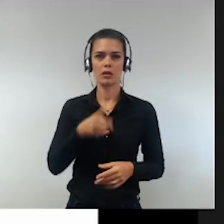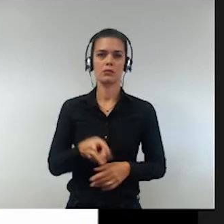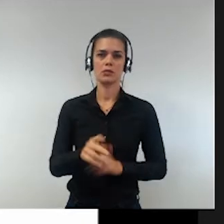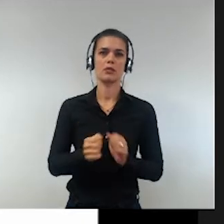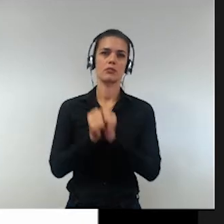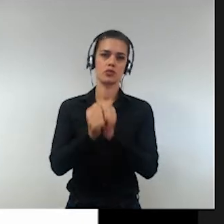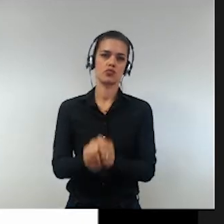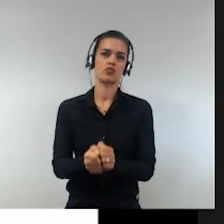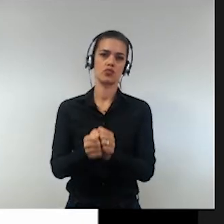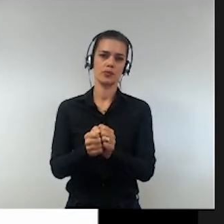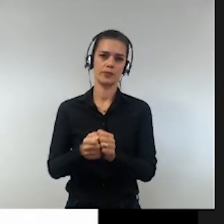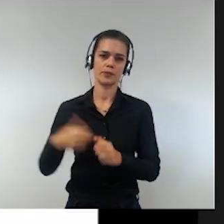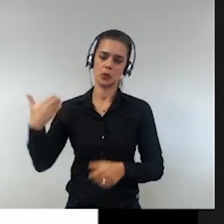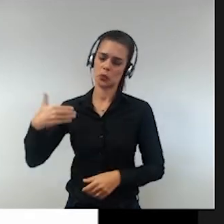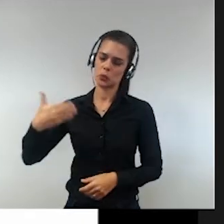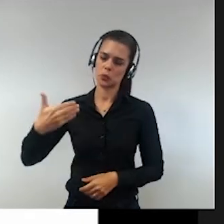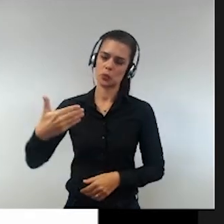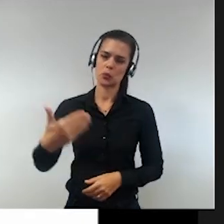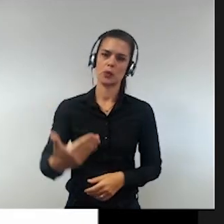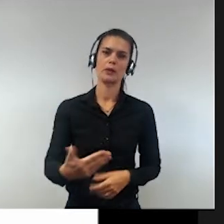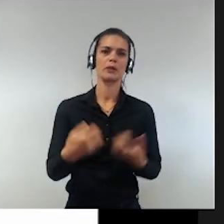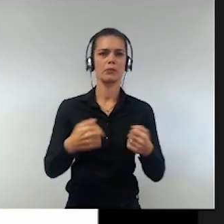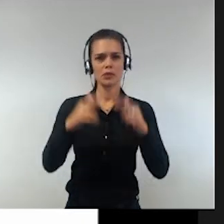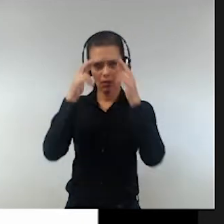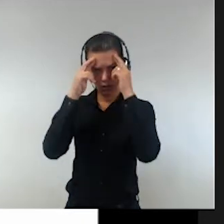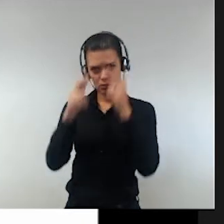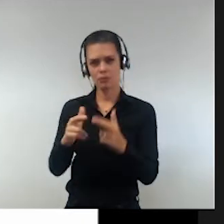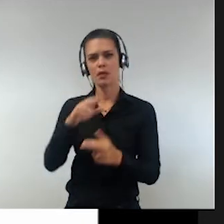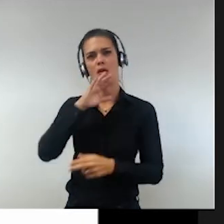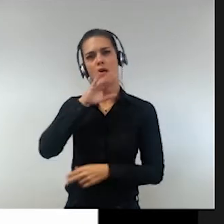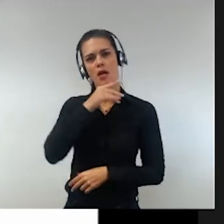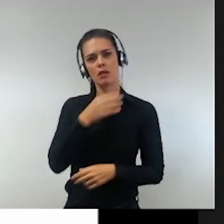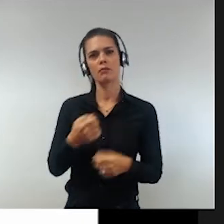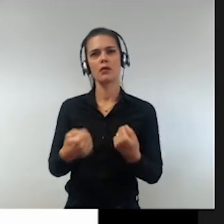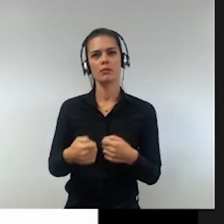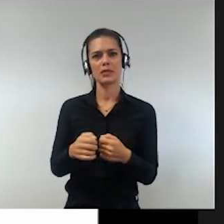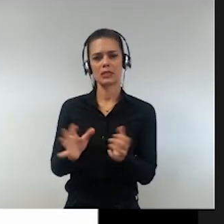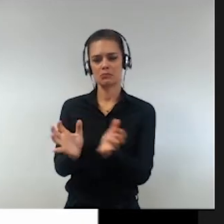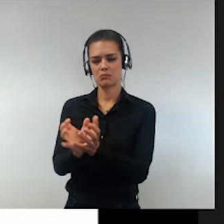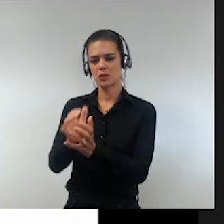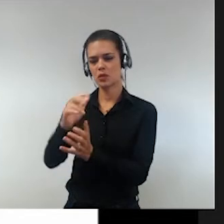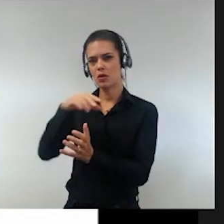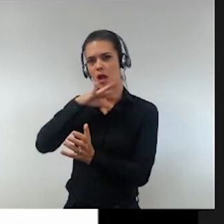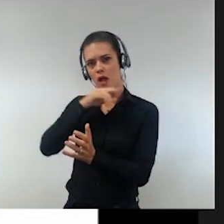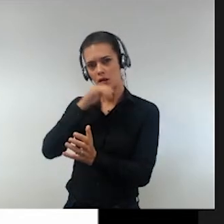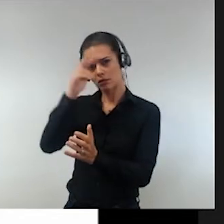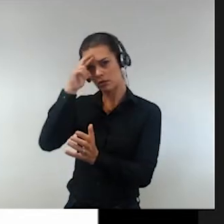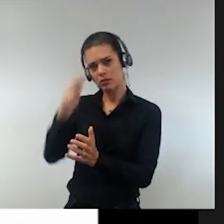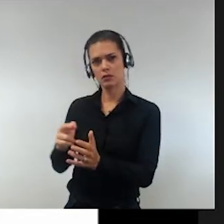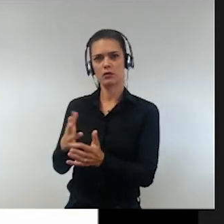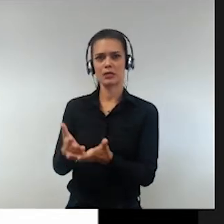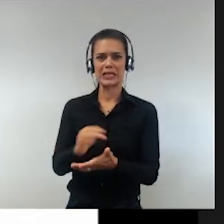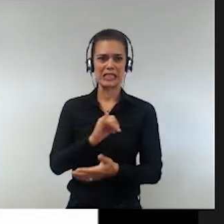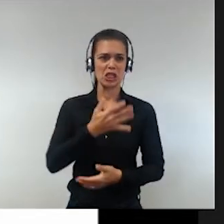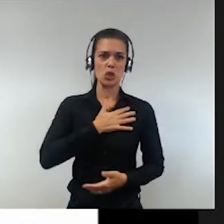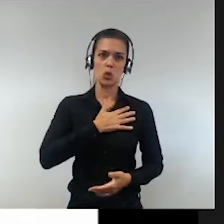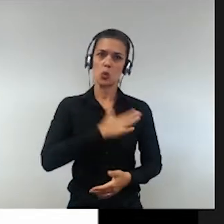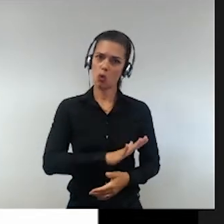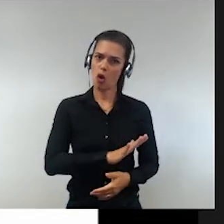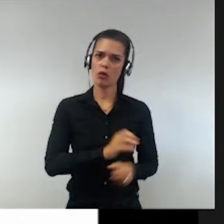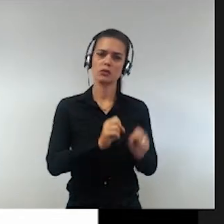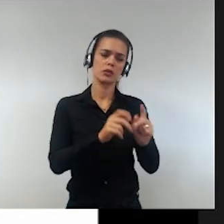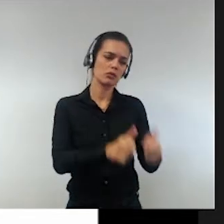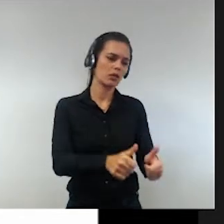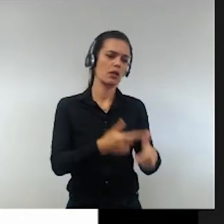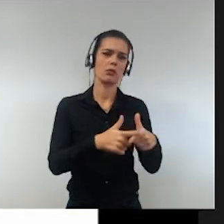grande caminhada aqui nessa vida. Então, nós temos que ter respeito por eles. Quem não gosta de animal, ninguém é obrigado a amar ou gostar de animal. Tem que ter respeito. Então,